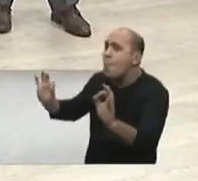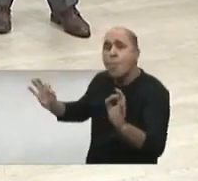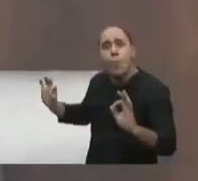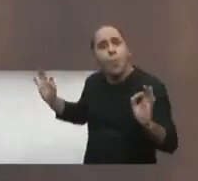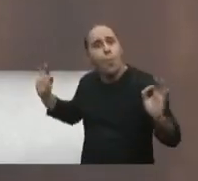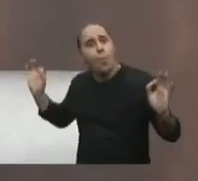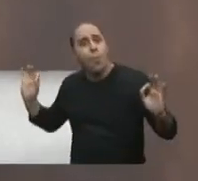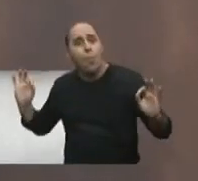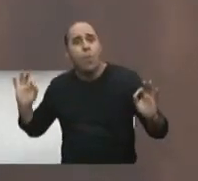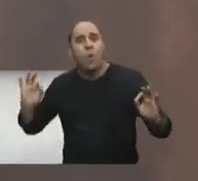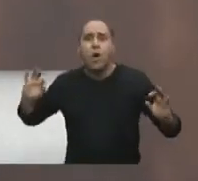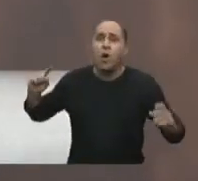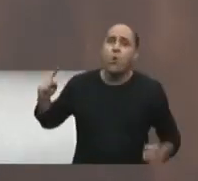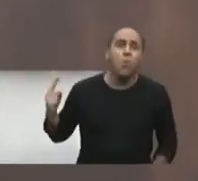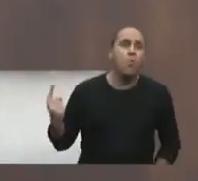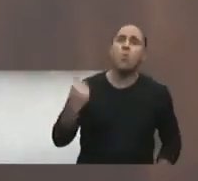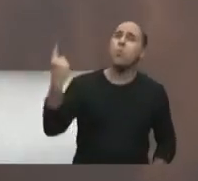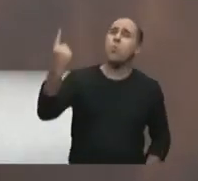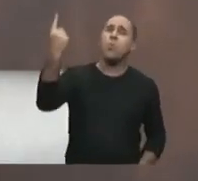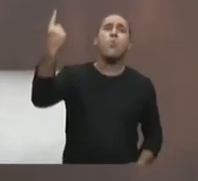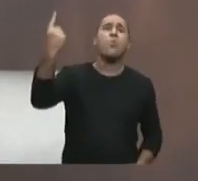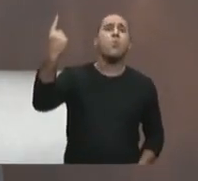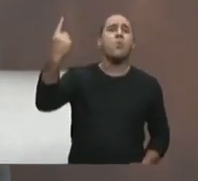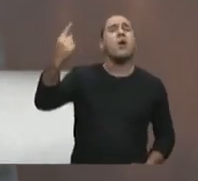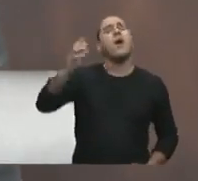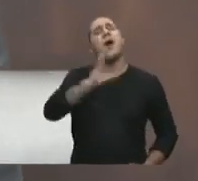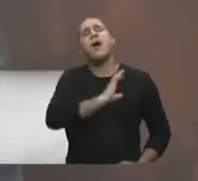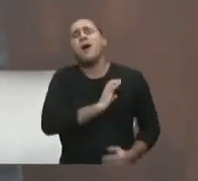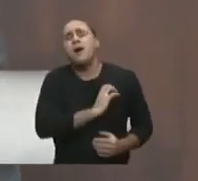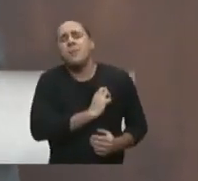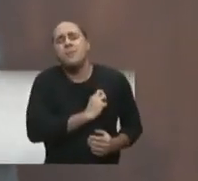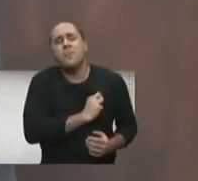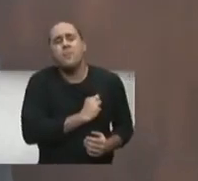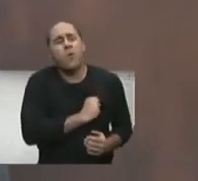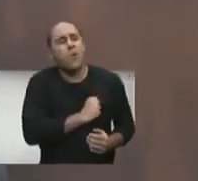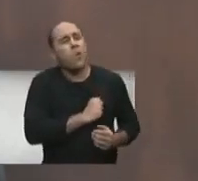tão singular, amor tão